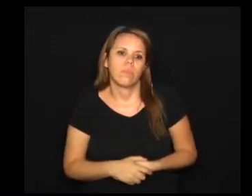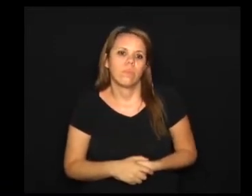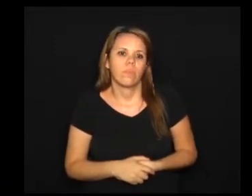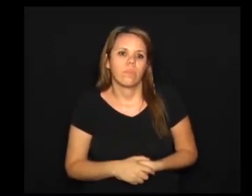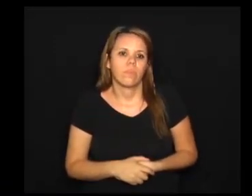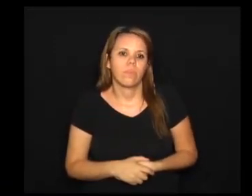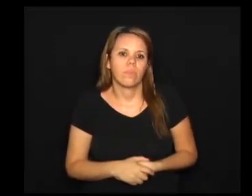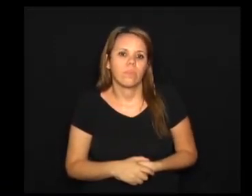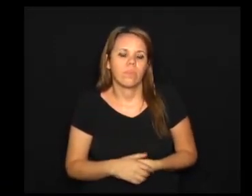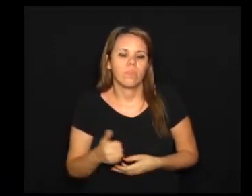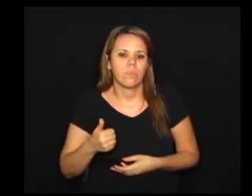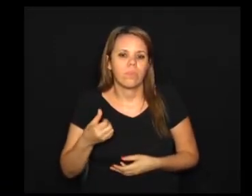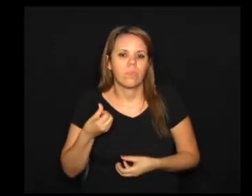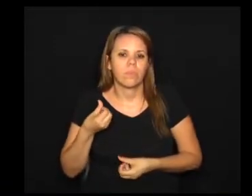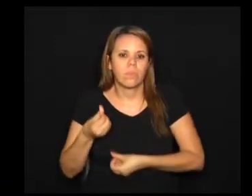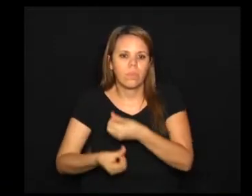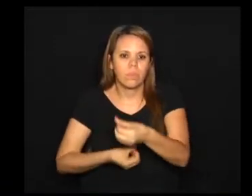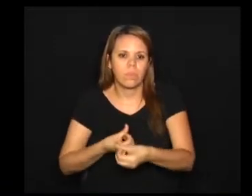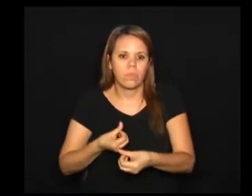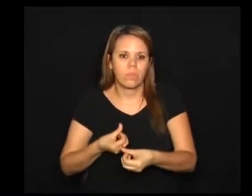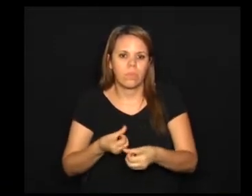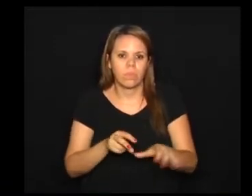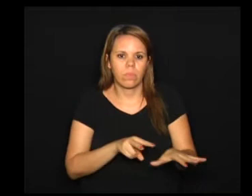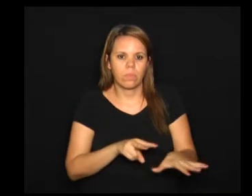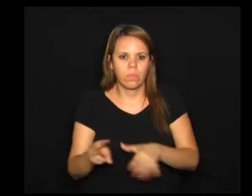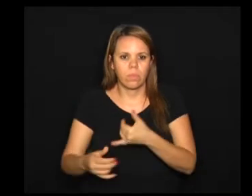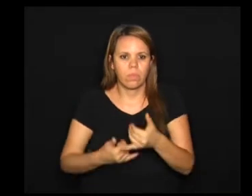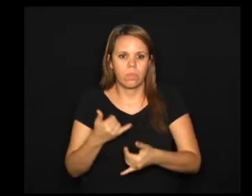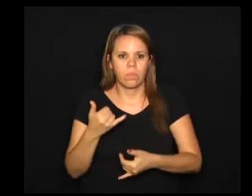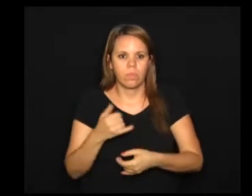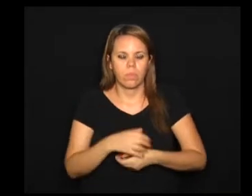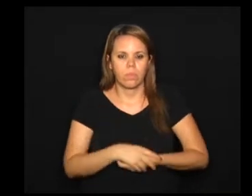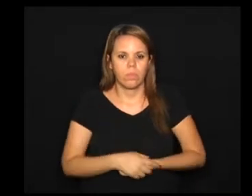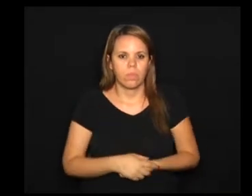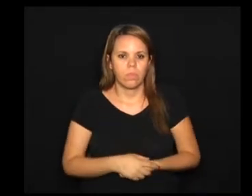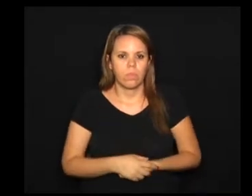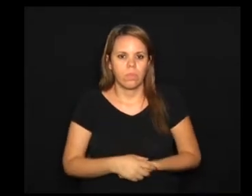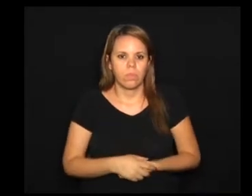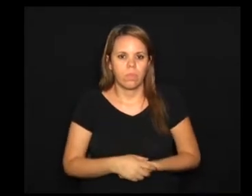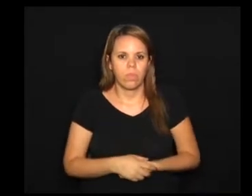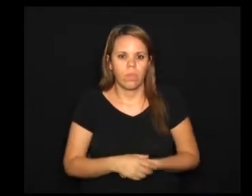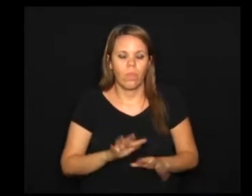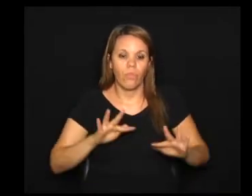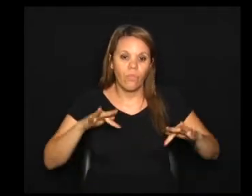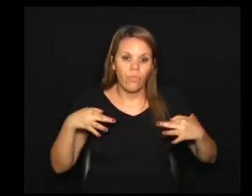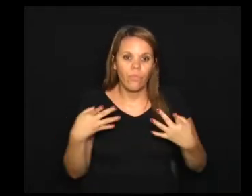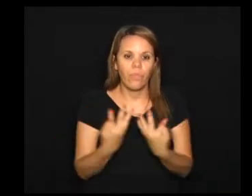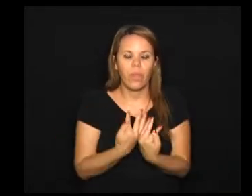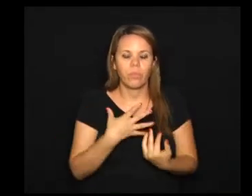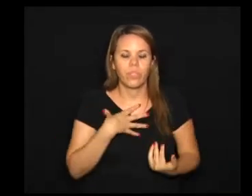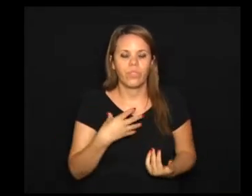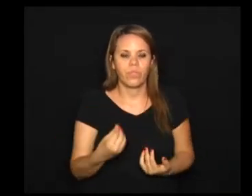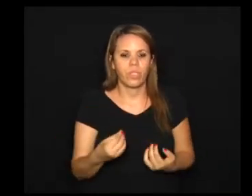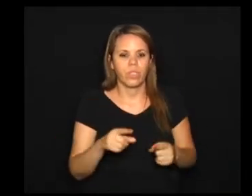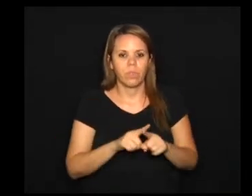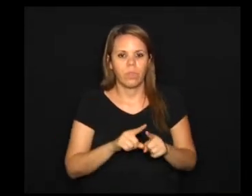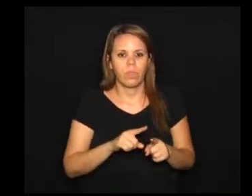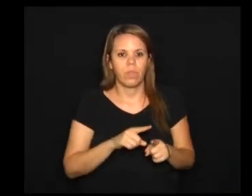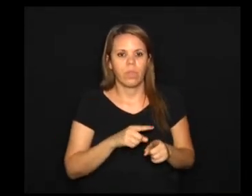Ainda no primeiro semestre tivemos a Semana do Brincar, né? E o Pais e Filhos no Passo. São atividades